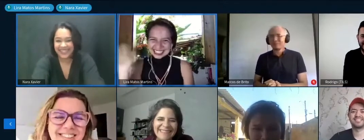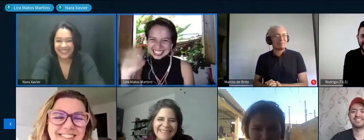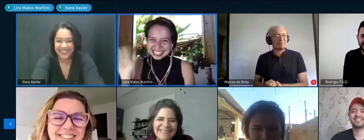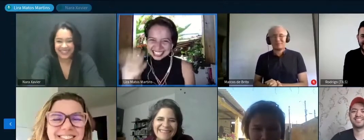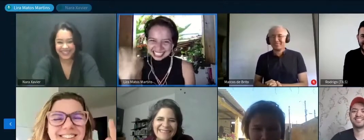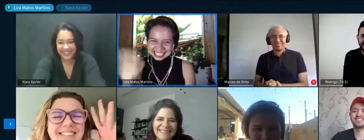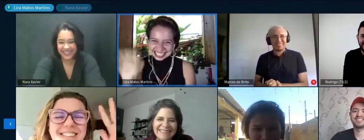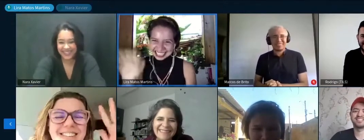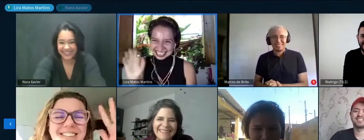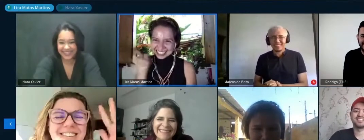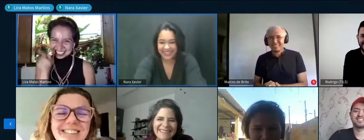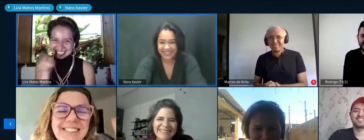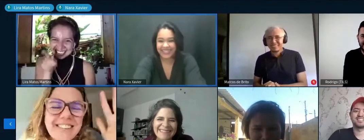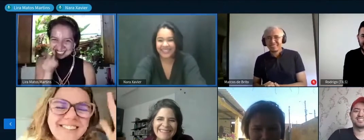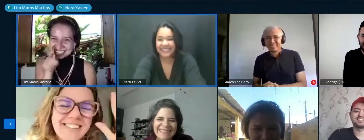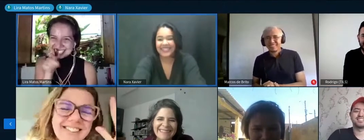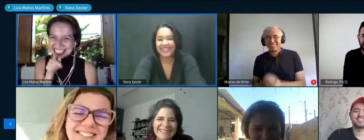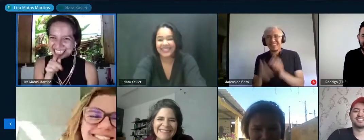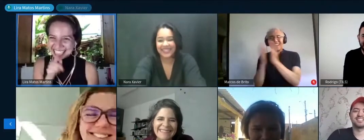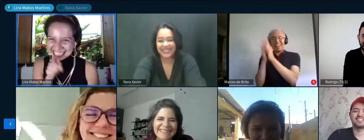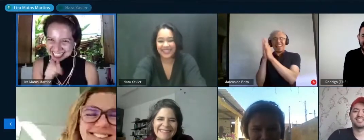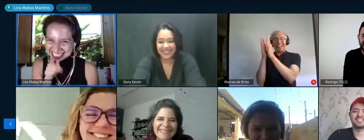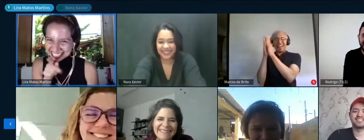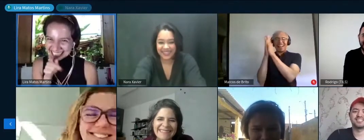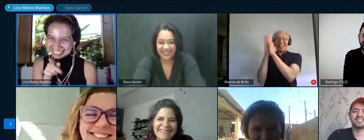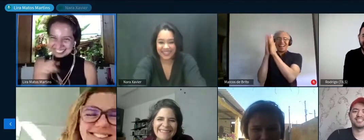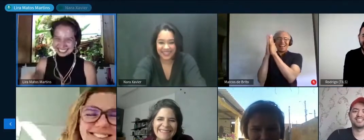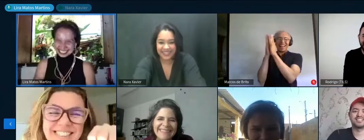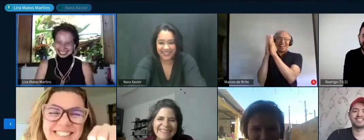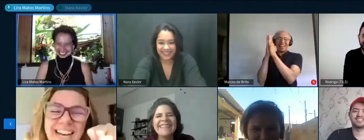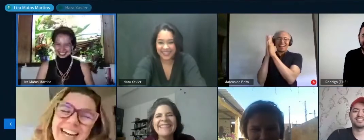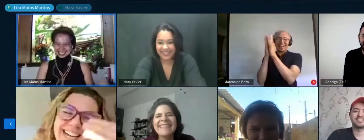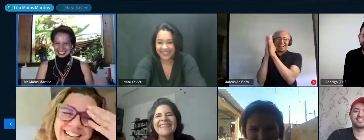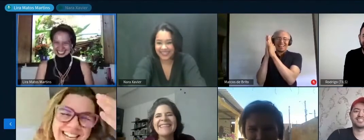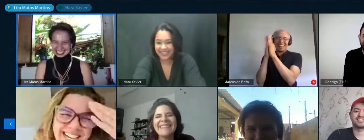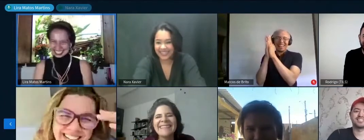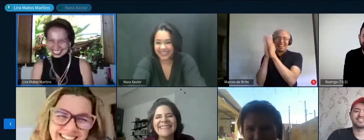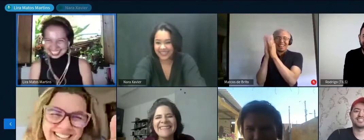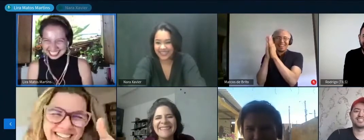Ângela, sua linda, você tá na minha dissertação.